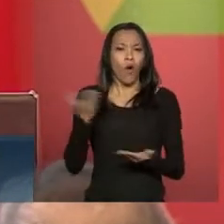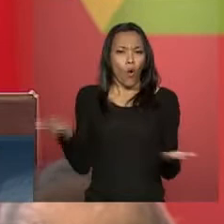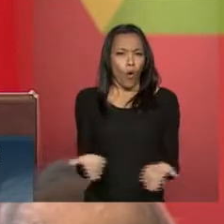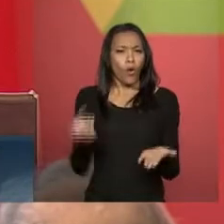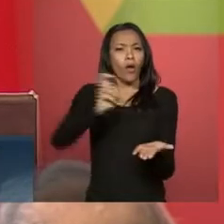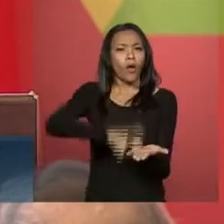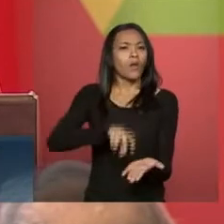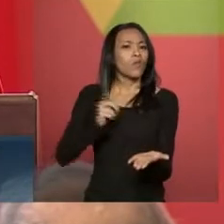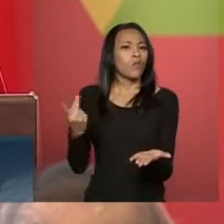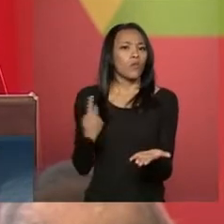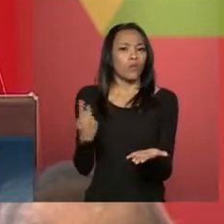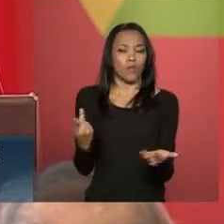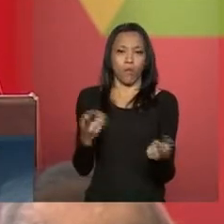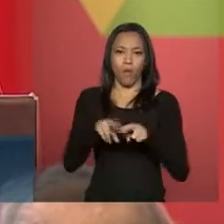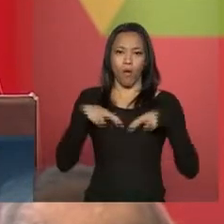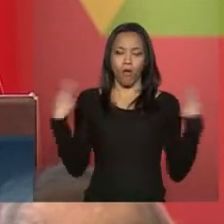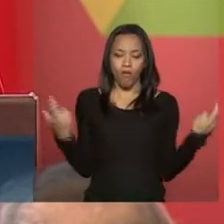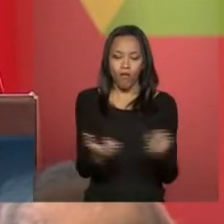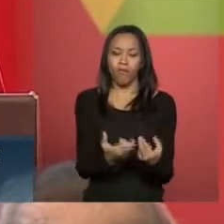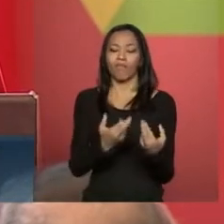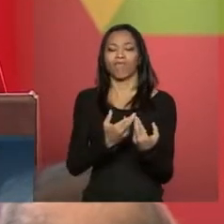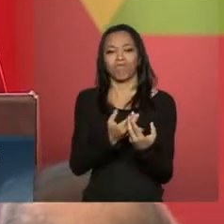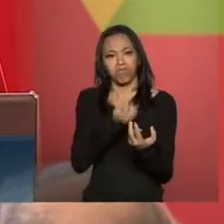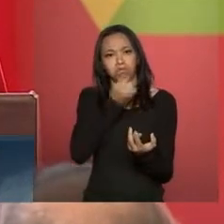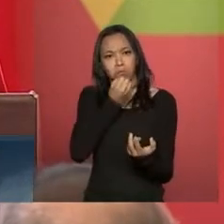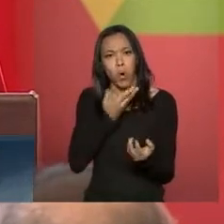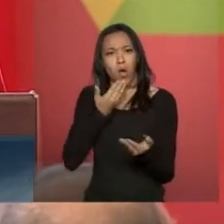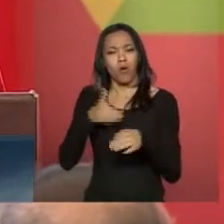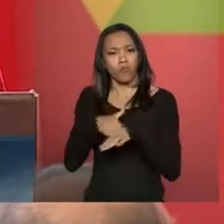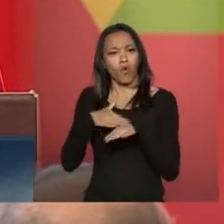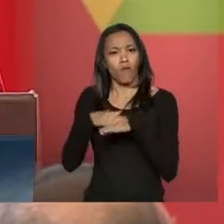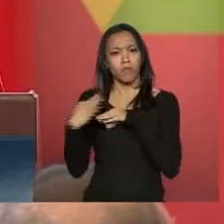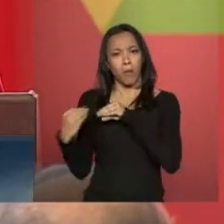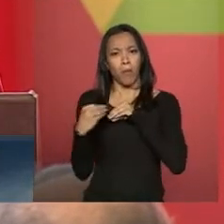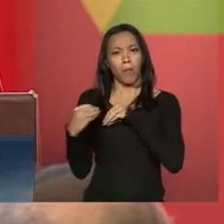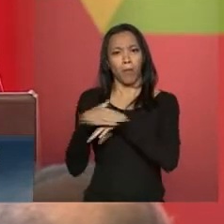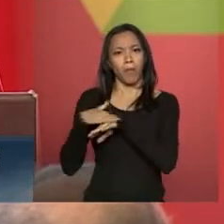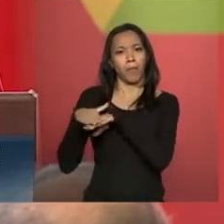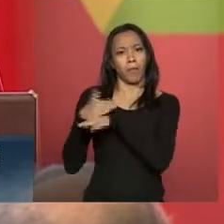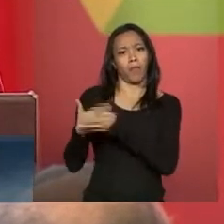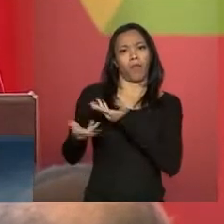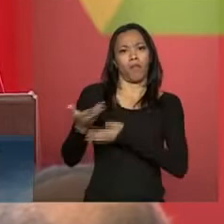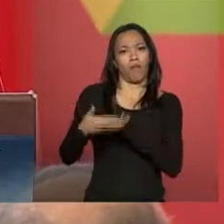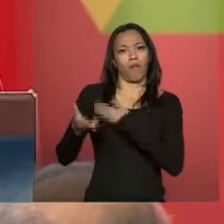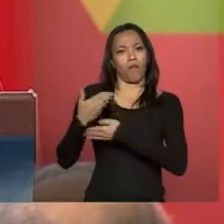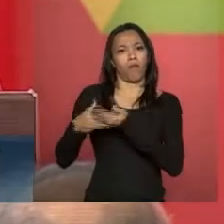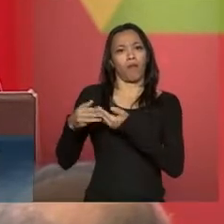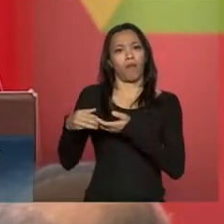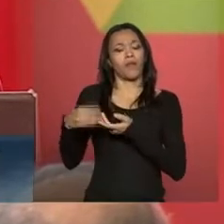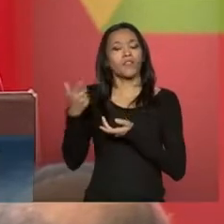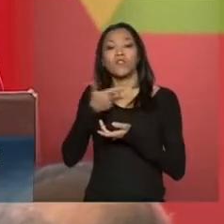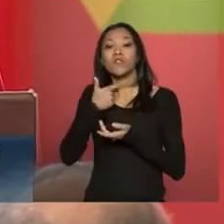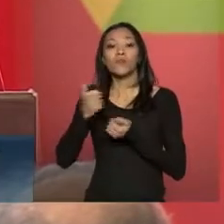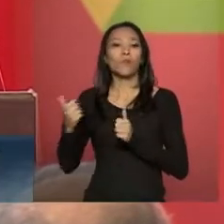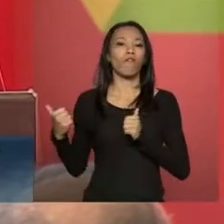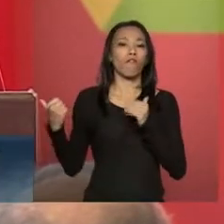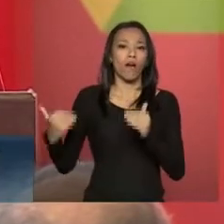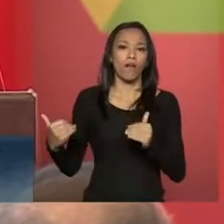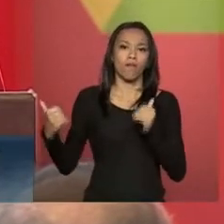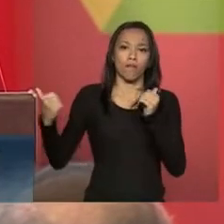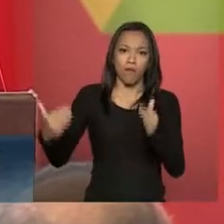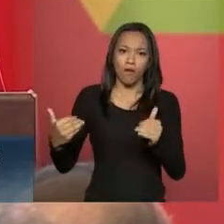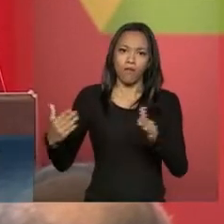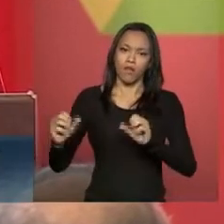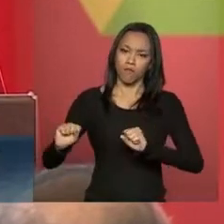muito produtiva, marcada pelo diálogo franco e pela disposição de avançar,